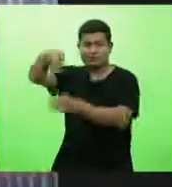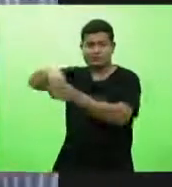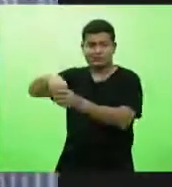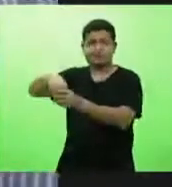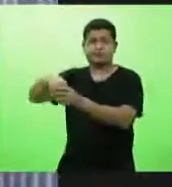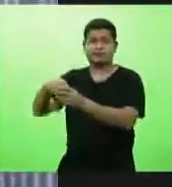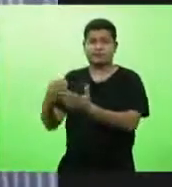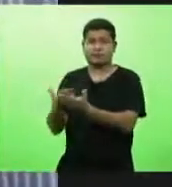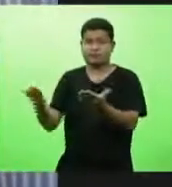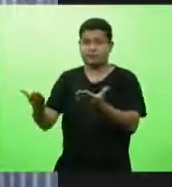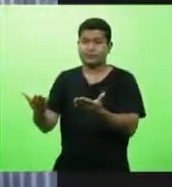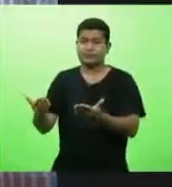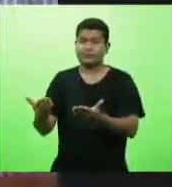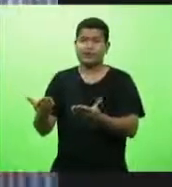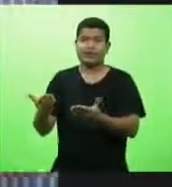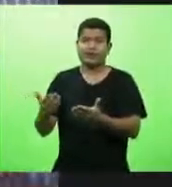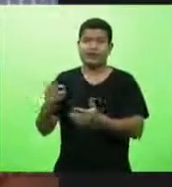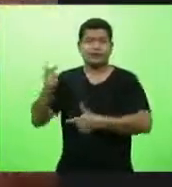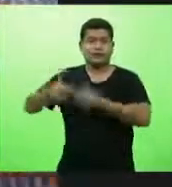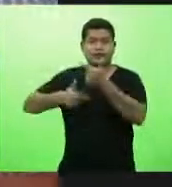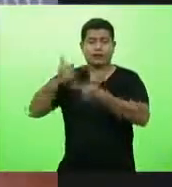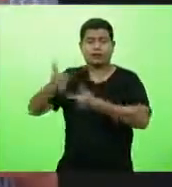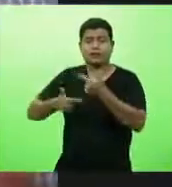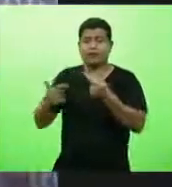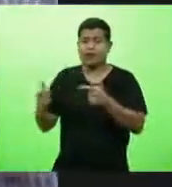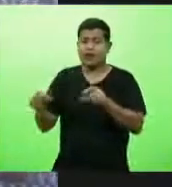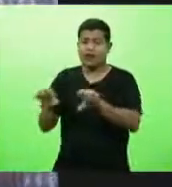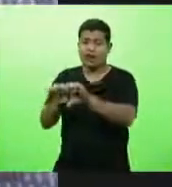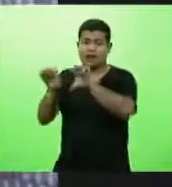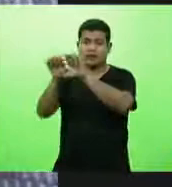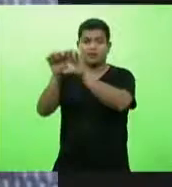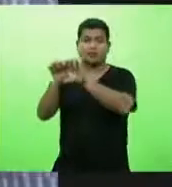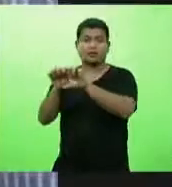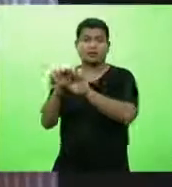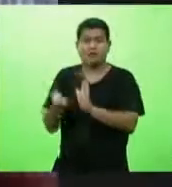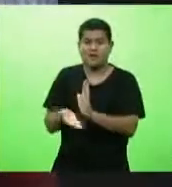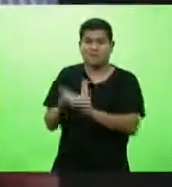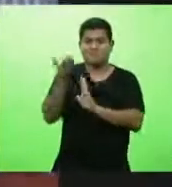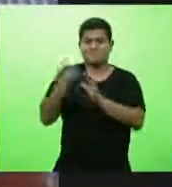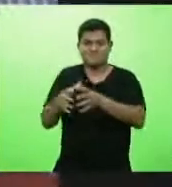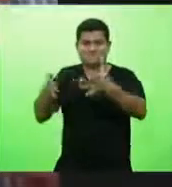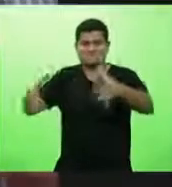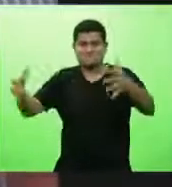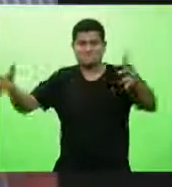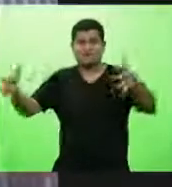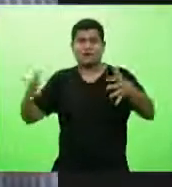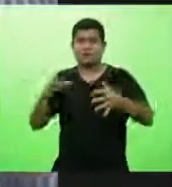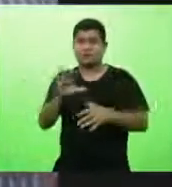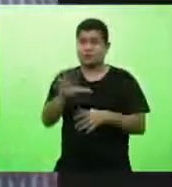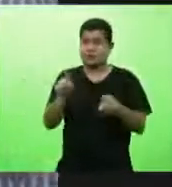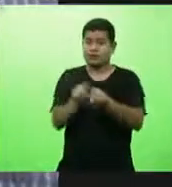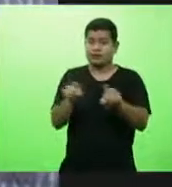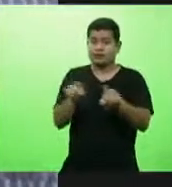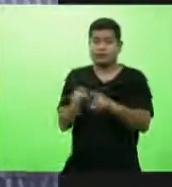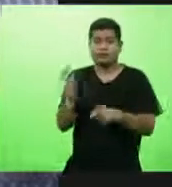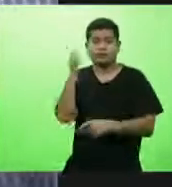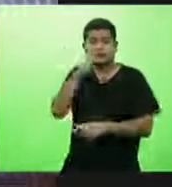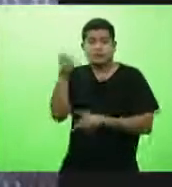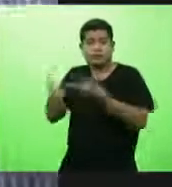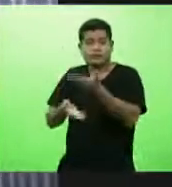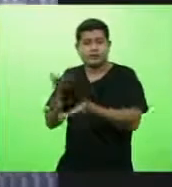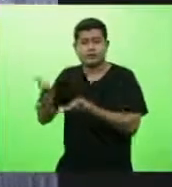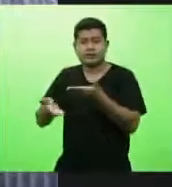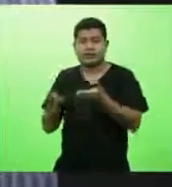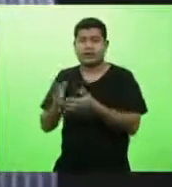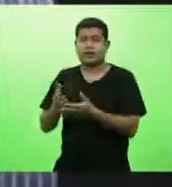operar ainda com estruturas, aumentar as nossas estruturas, mas que se possa ter a condição de atender a